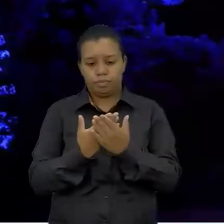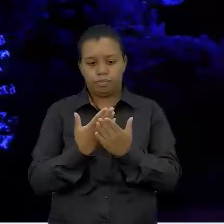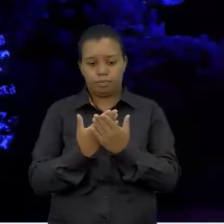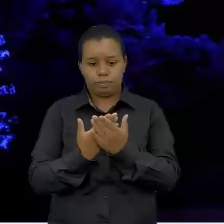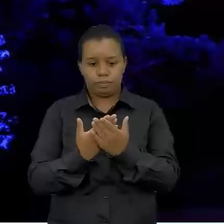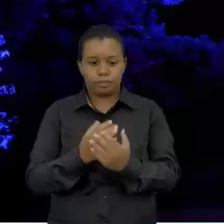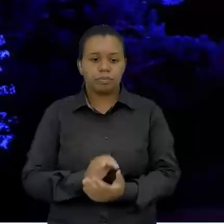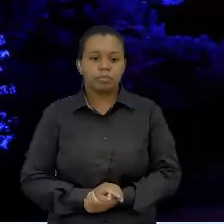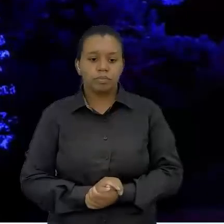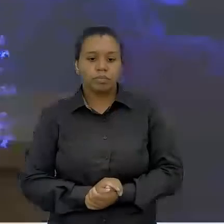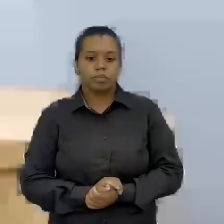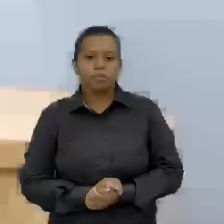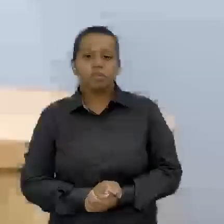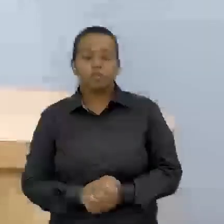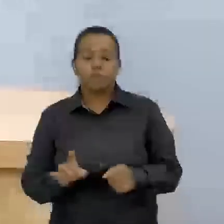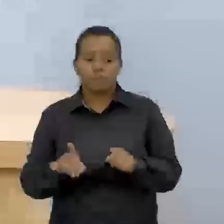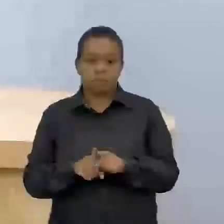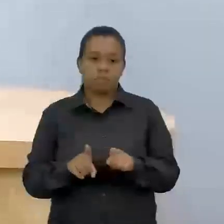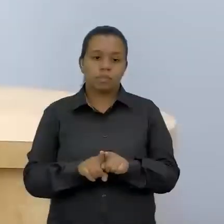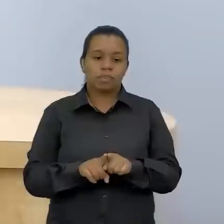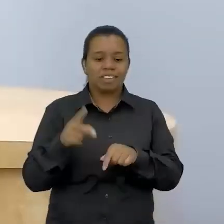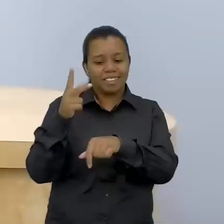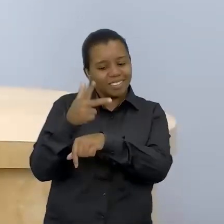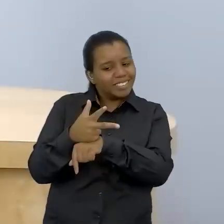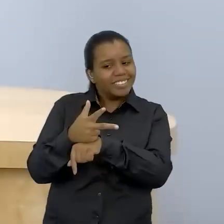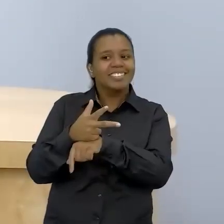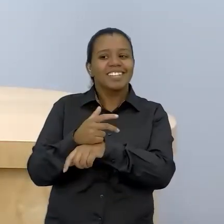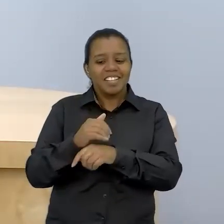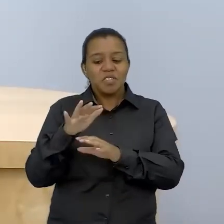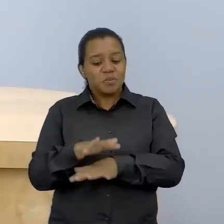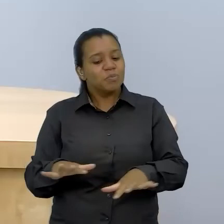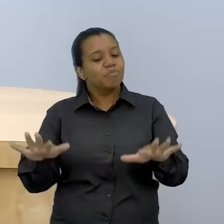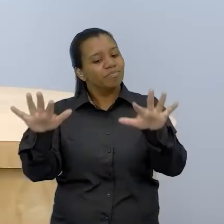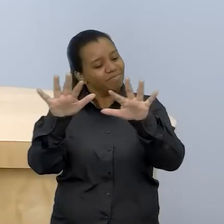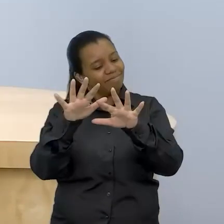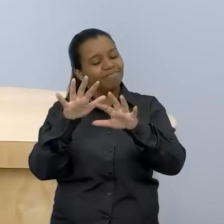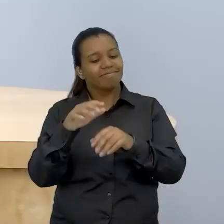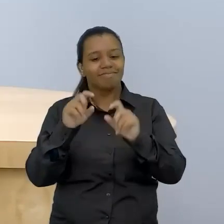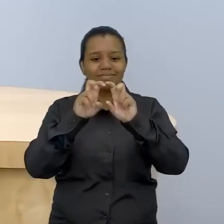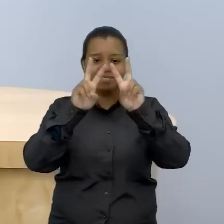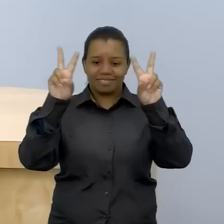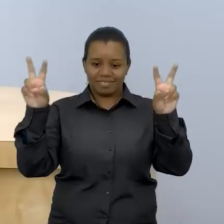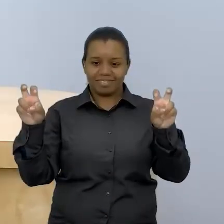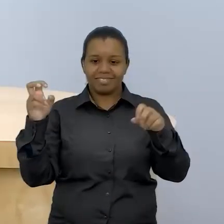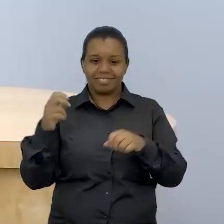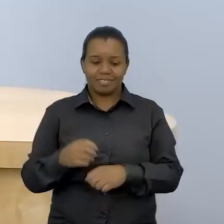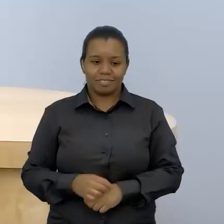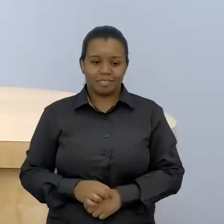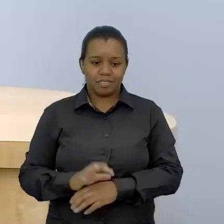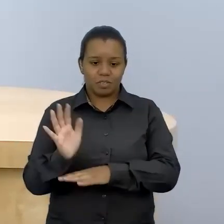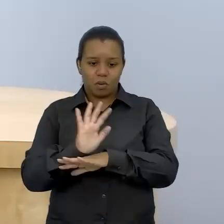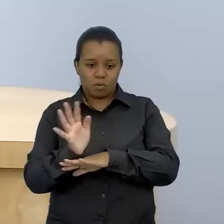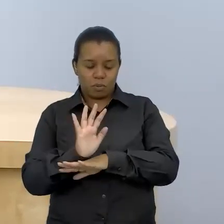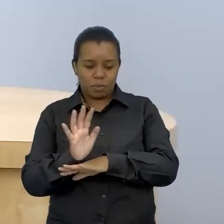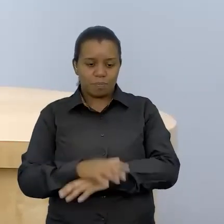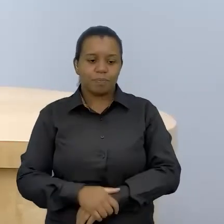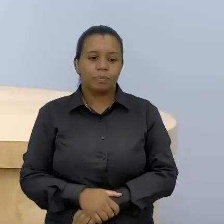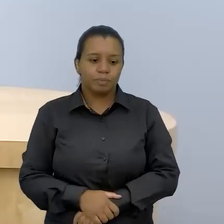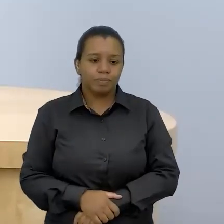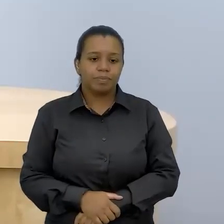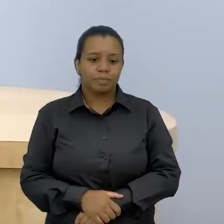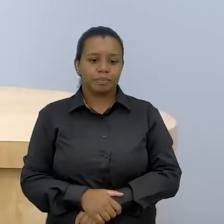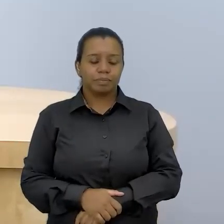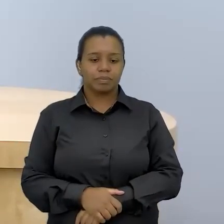também uma possibilidade de fazer uma sessão de cinema com esse filme aí que foi sugerido. E aí, logicamente, vocês podem